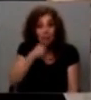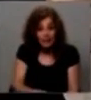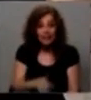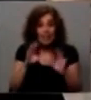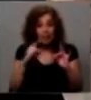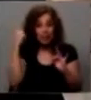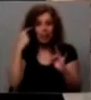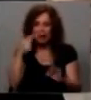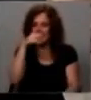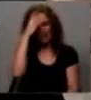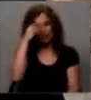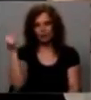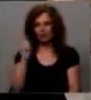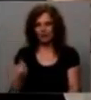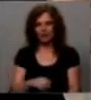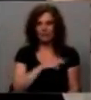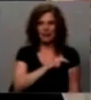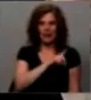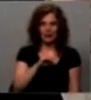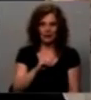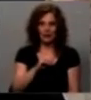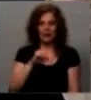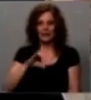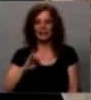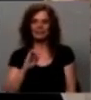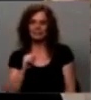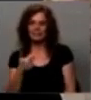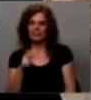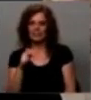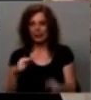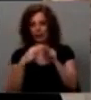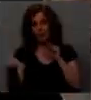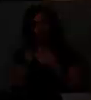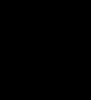Mário Raposo, Cristina Lis, a RTP, na Ponte Newton, em Cambridge, Inglaterra.